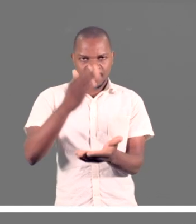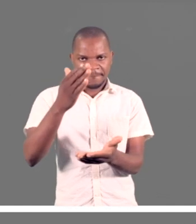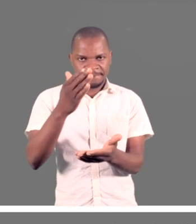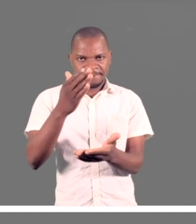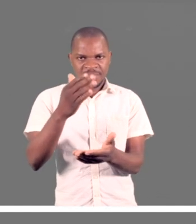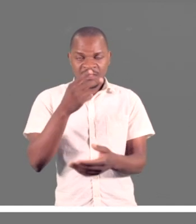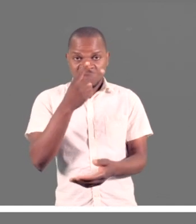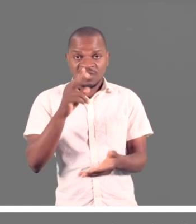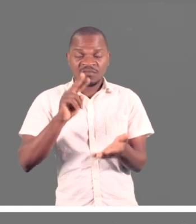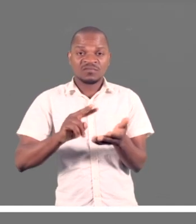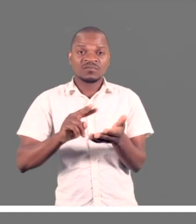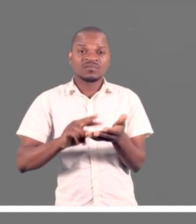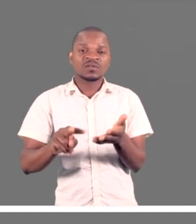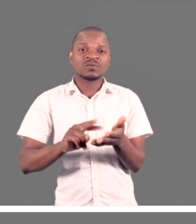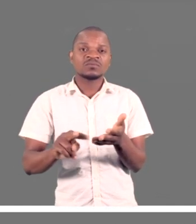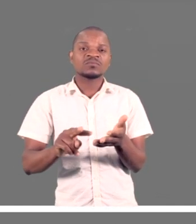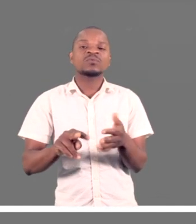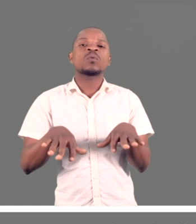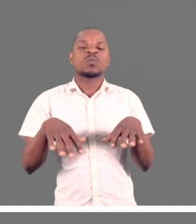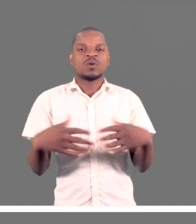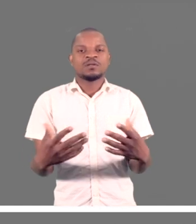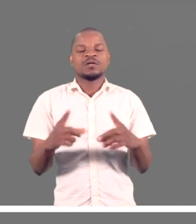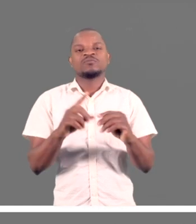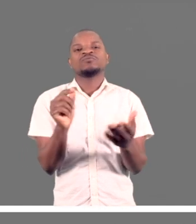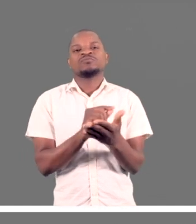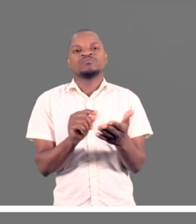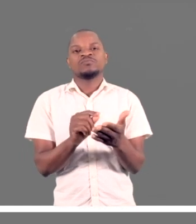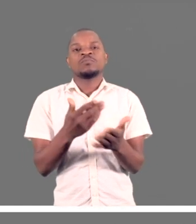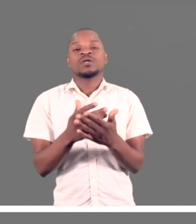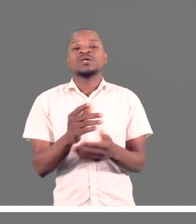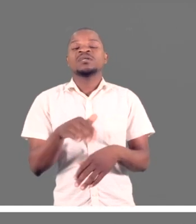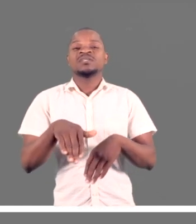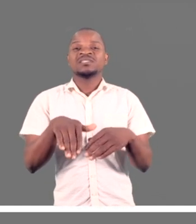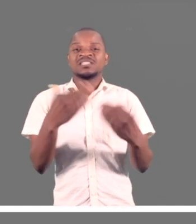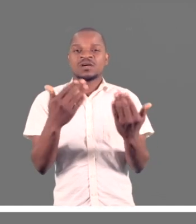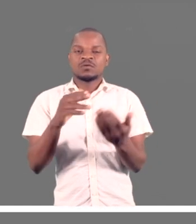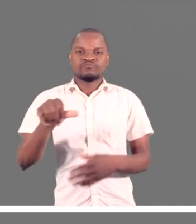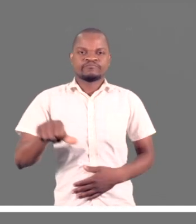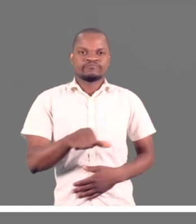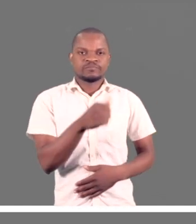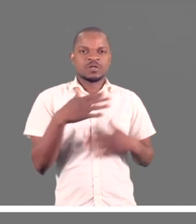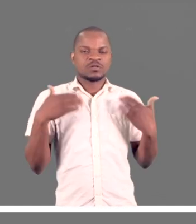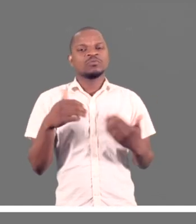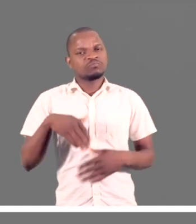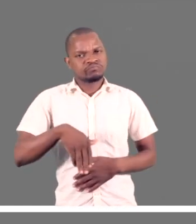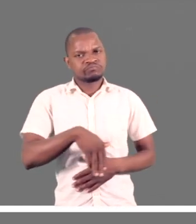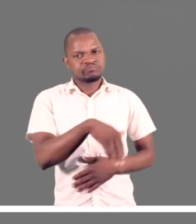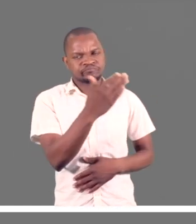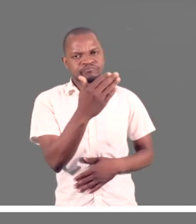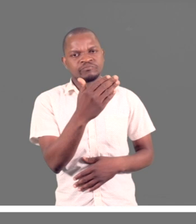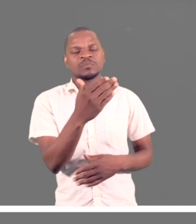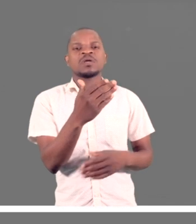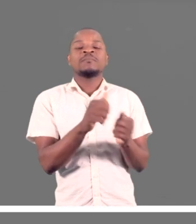um teste que vai dar alguma nota, alguma informação pedagógica para que a criança, quando tiver alta